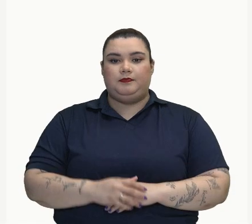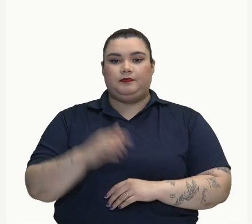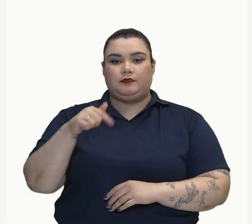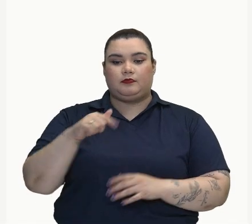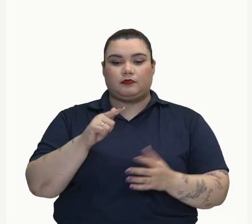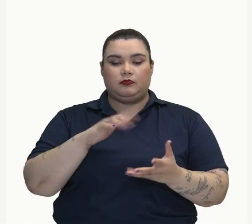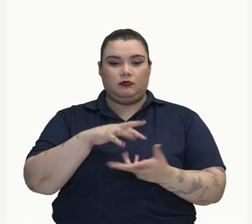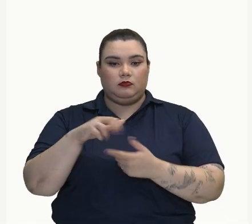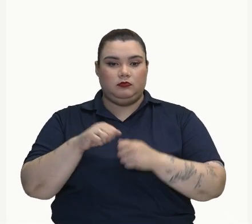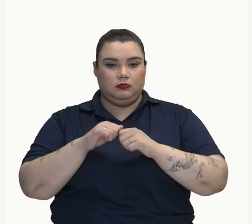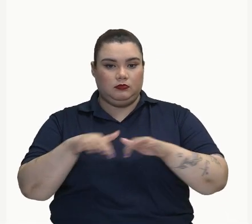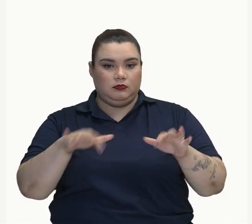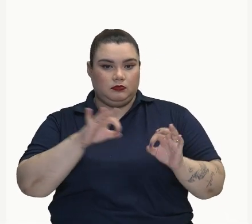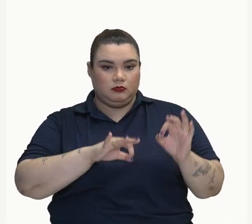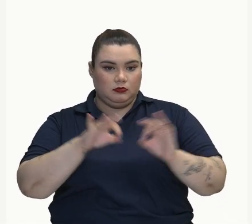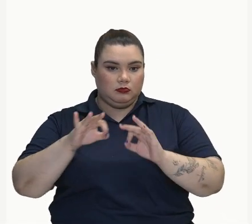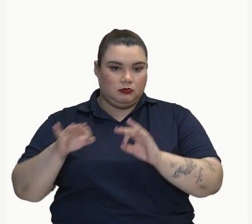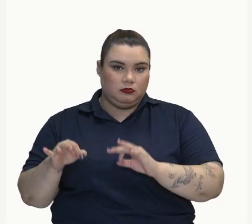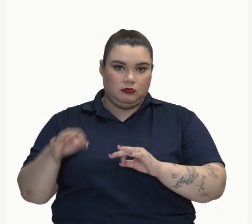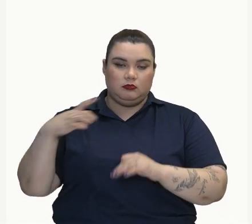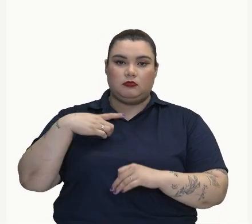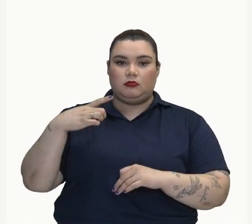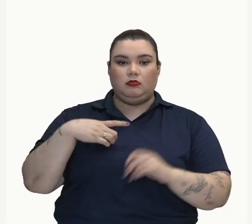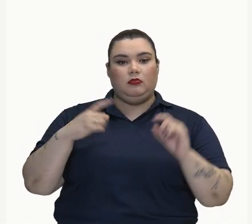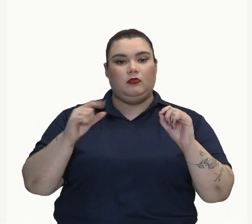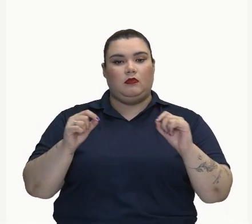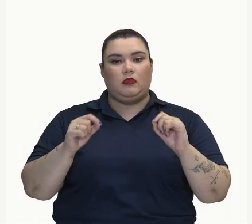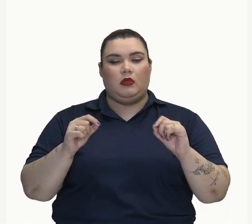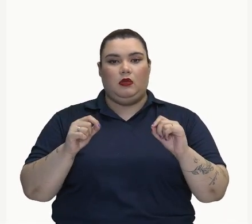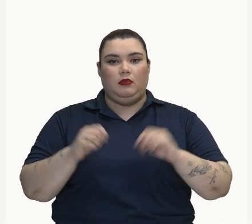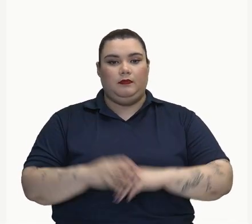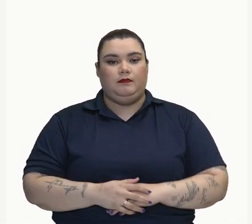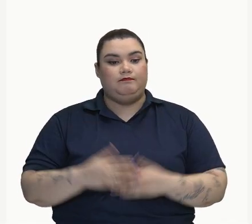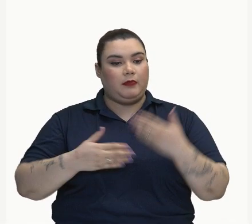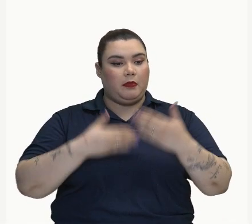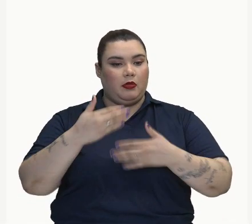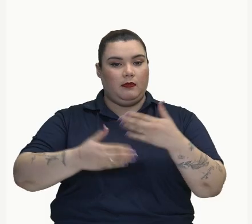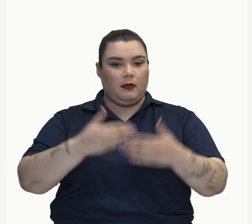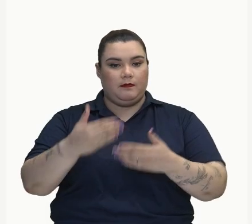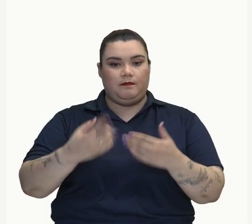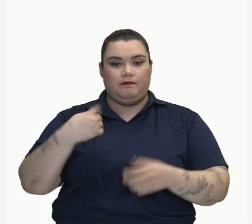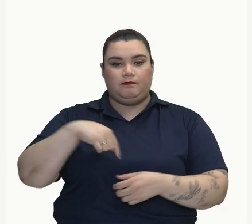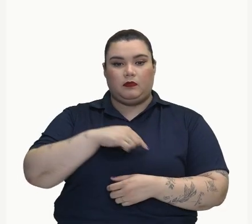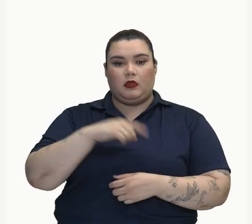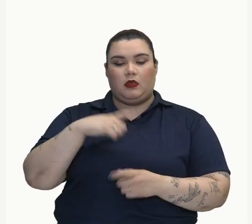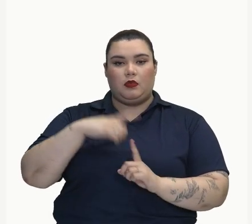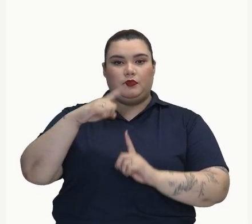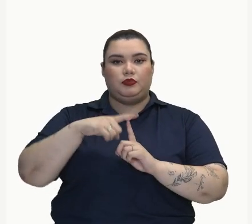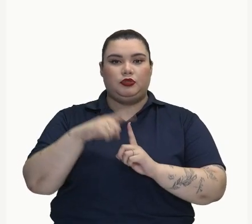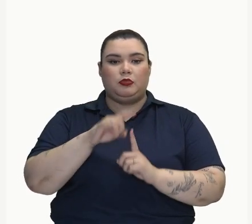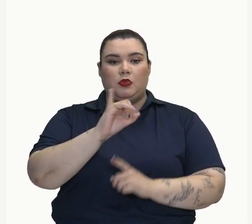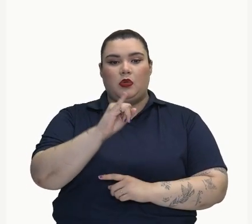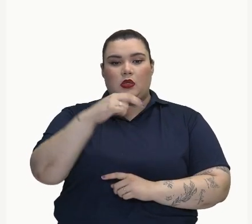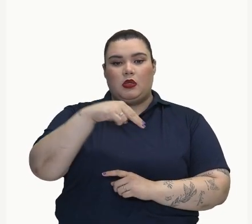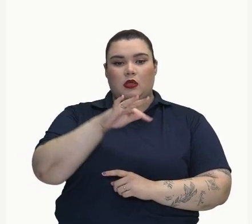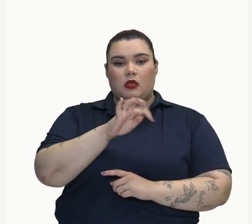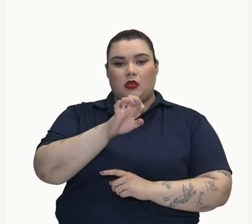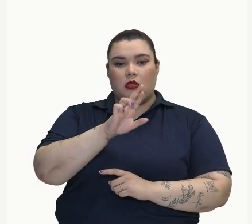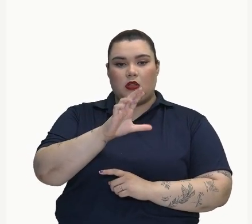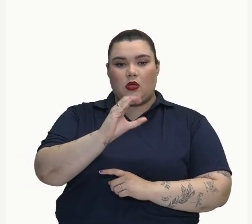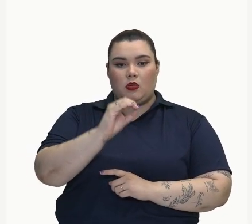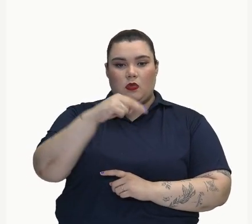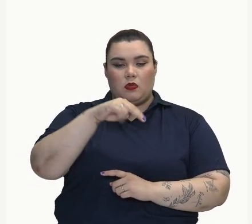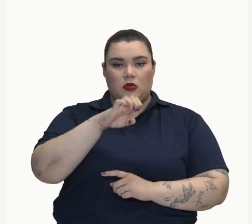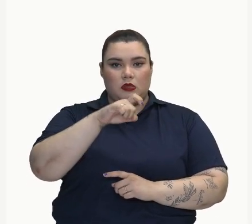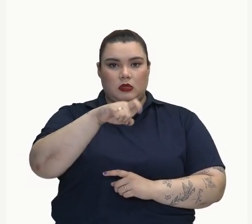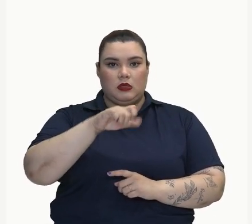globalização, que esse processo, né, da globalização, ela faça com que cada vez mais a gente se interconecte, né, sejamos